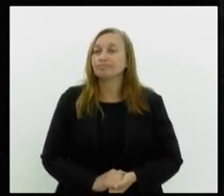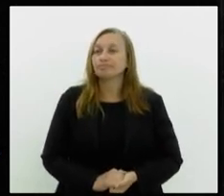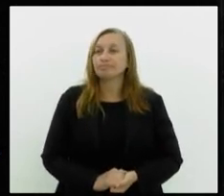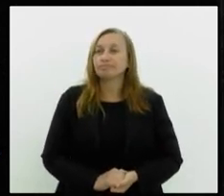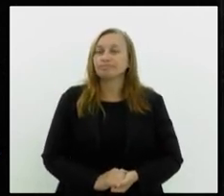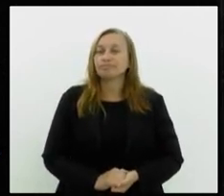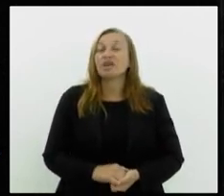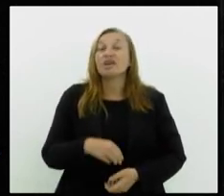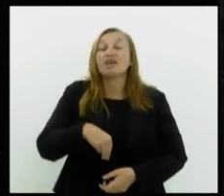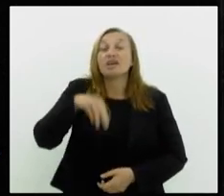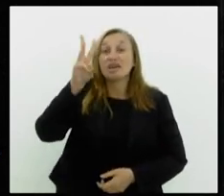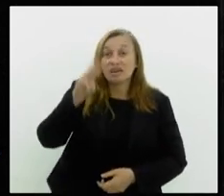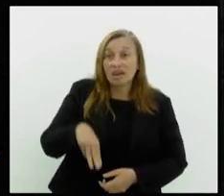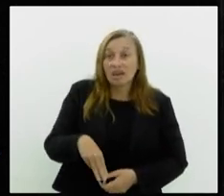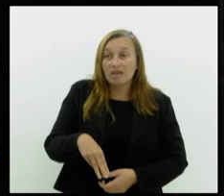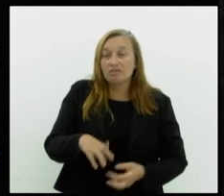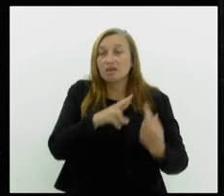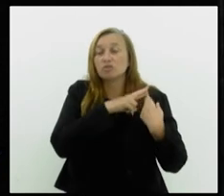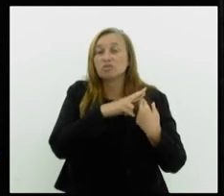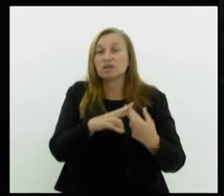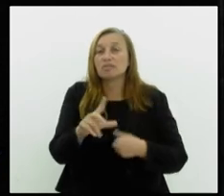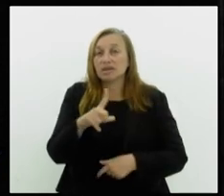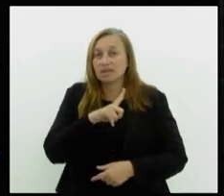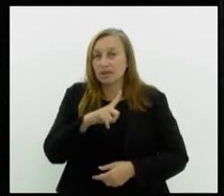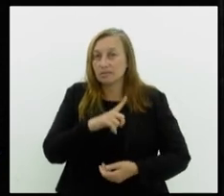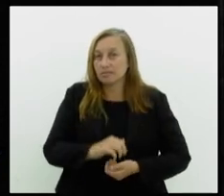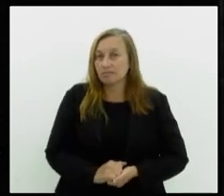quem é que vai se responsabilizar por isso.